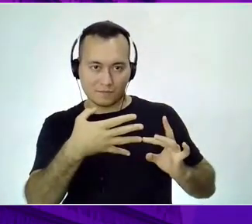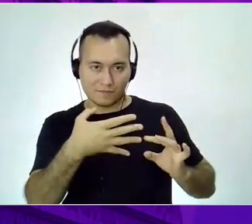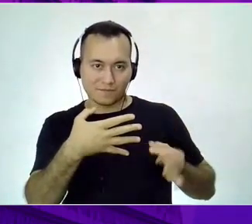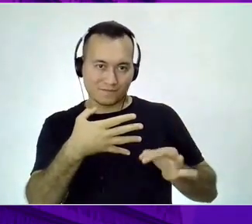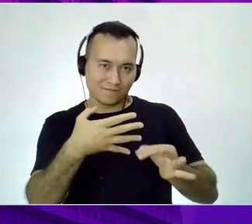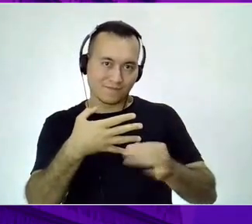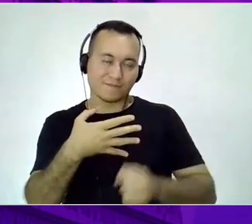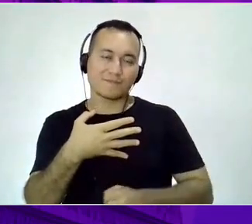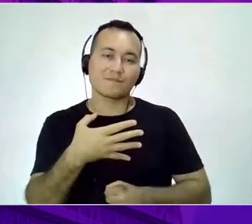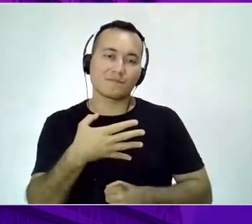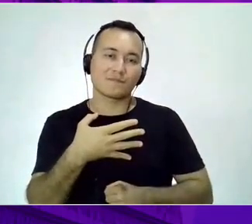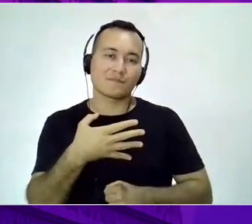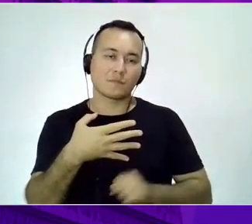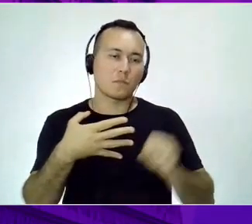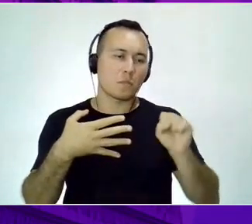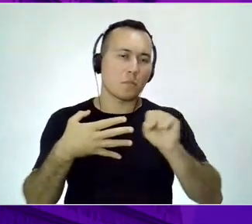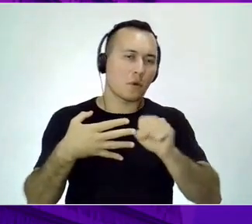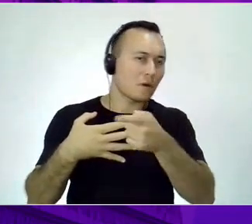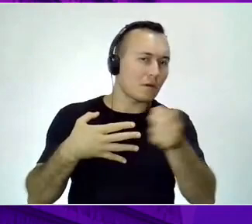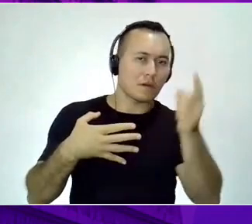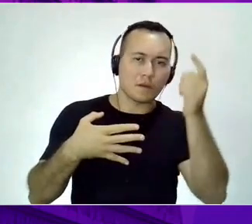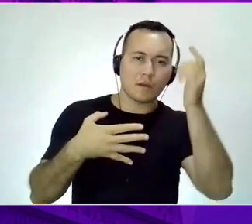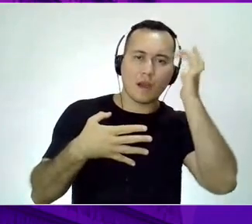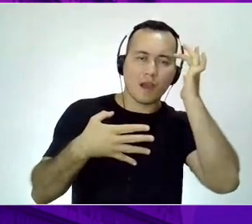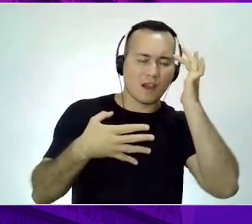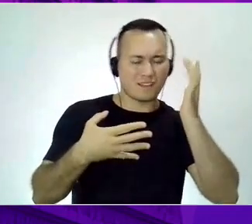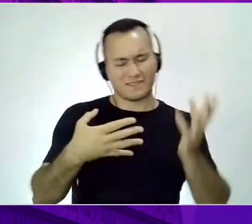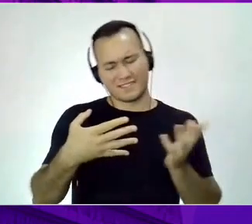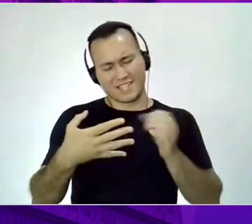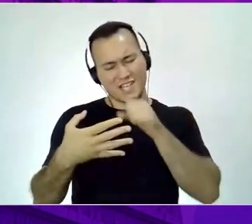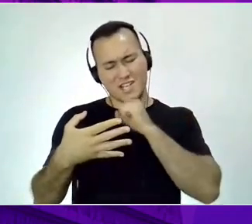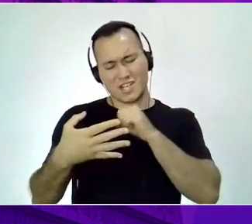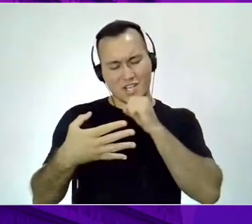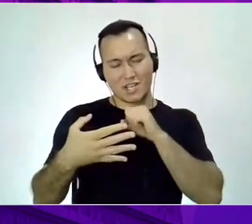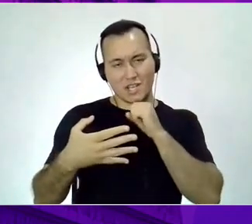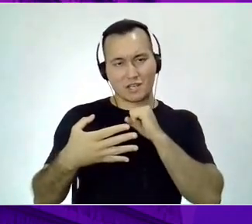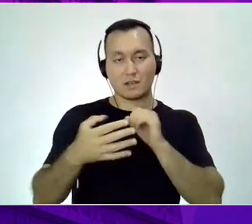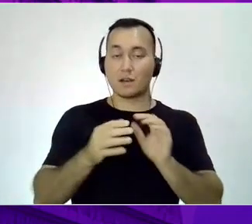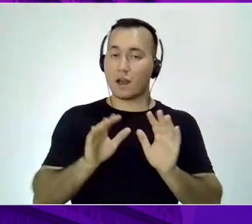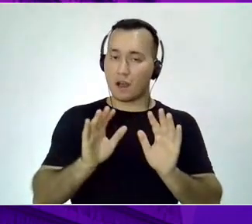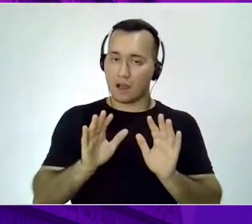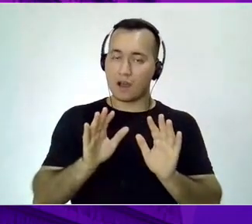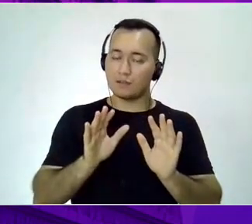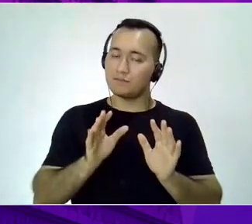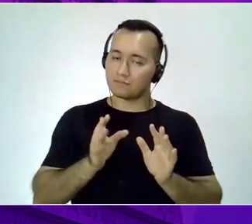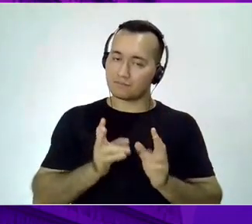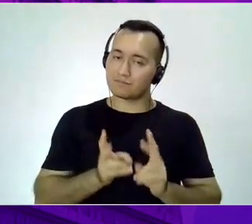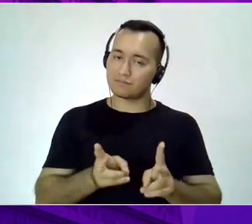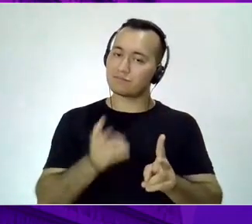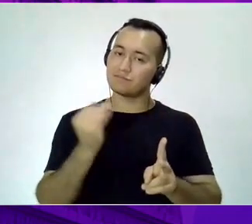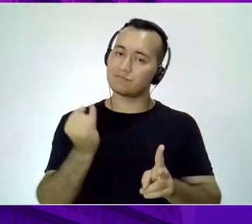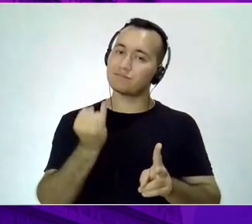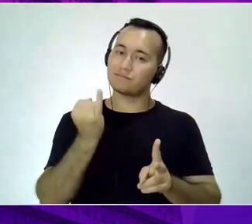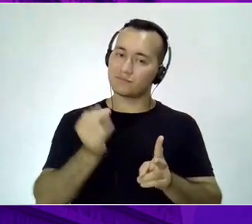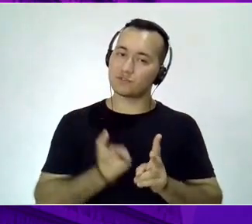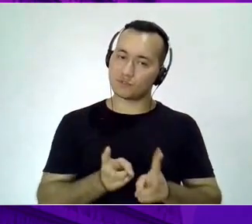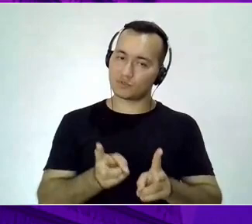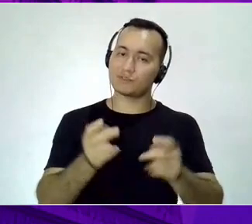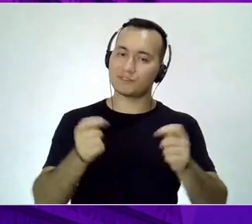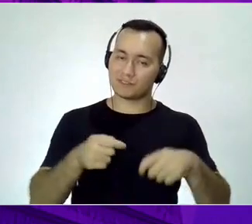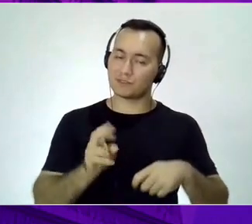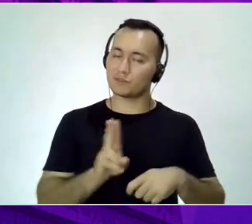um oráculo tradicional, como eu contei para vocês. A gente gera conjuntos de inputs e valores esperados baseados